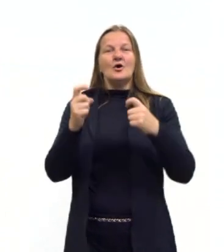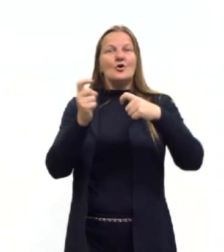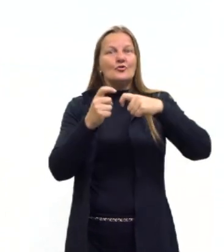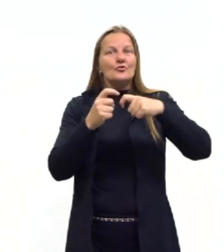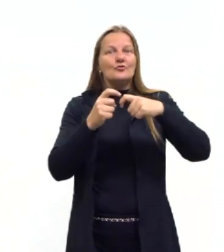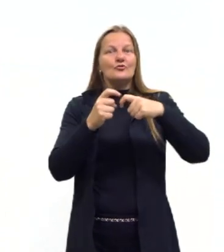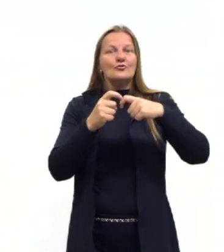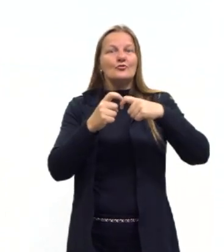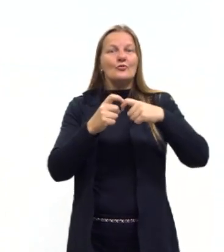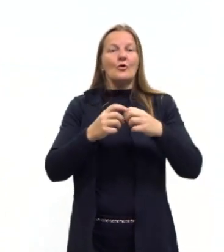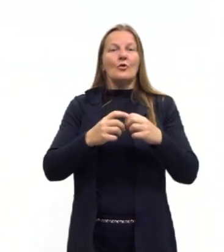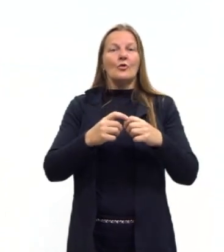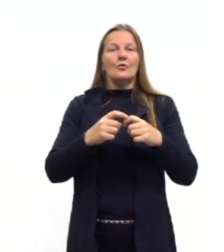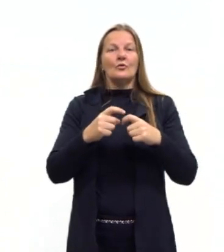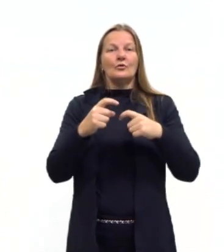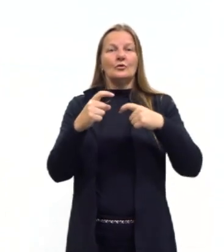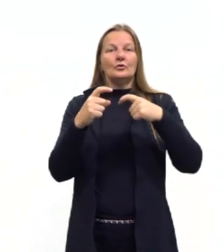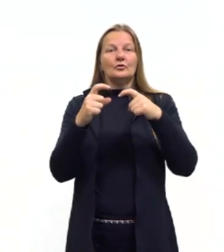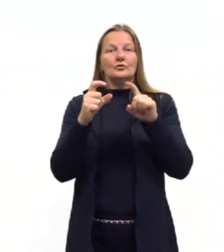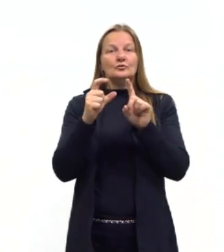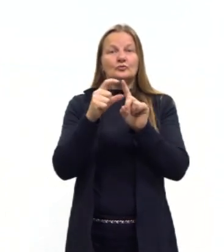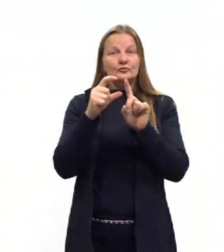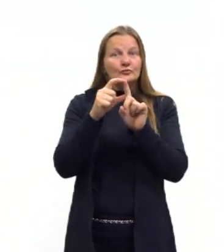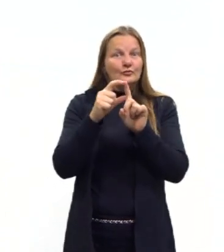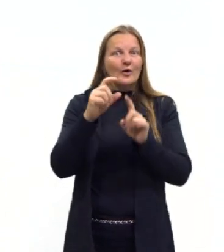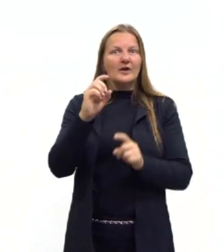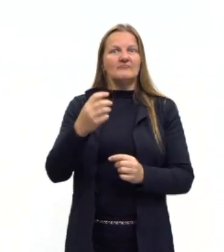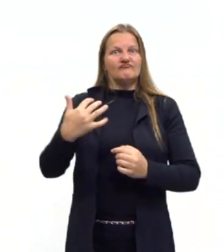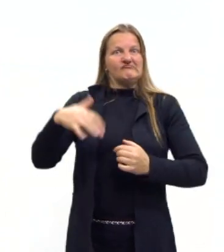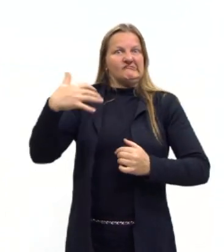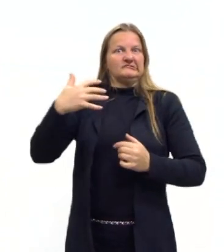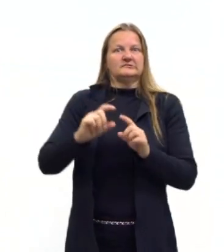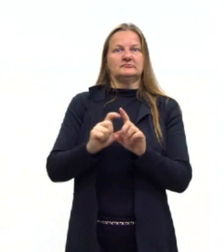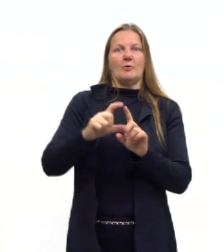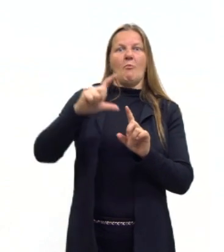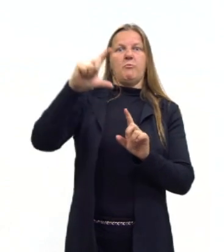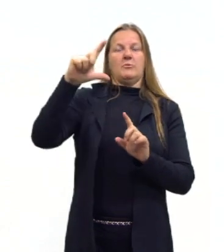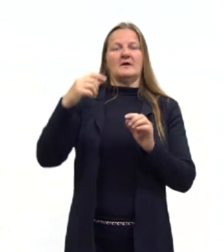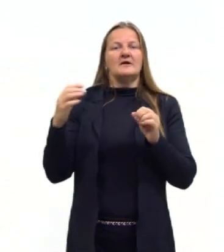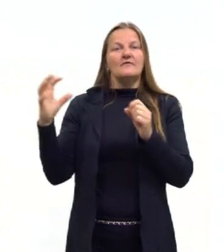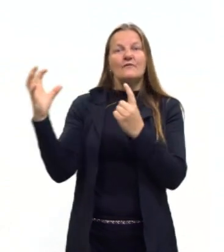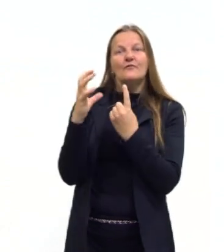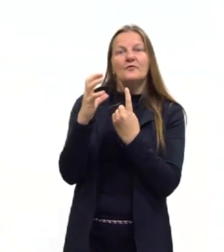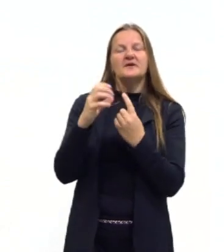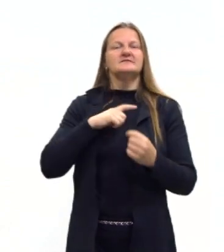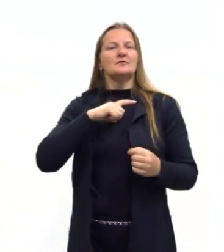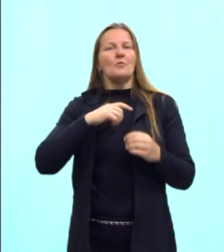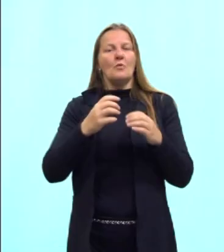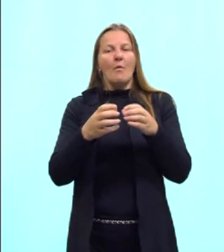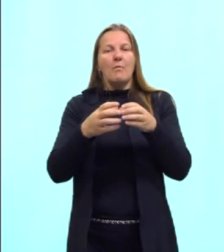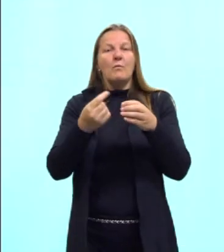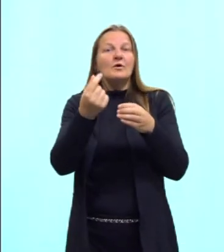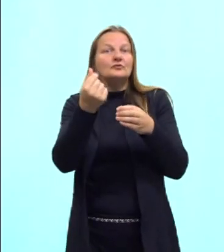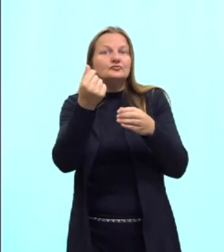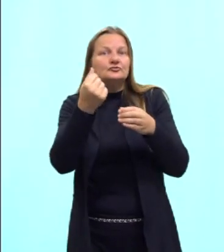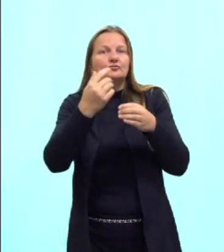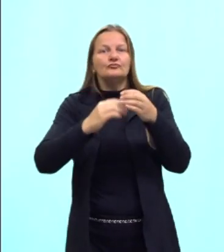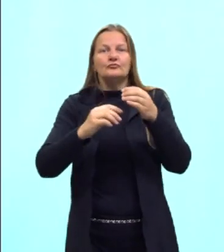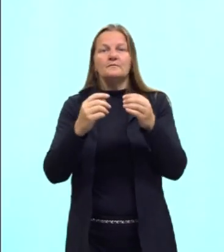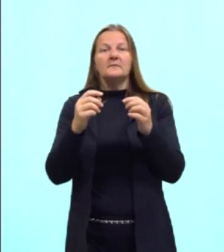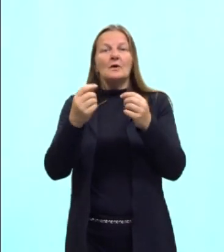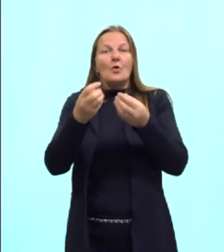influencia no valor nos valores dos combustíveis porque o barril é sempre calculado em dólar